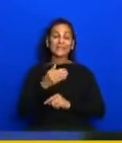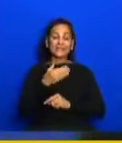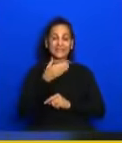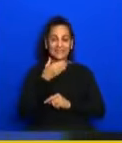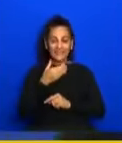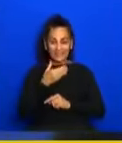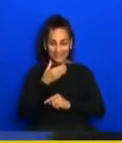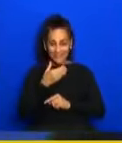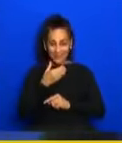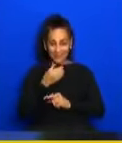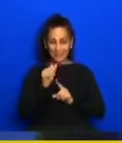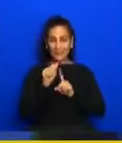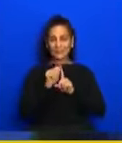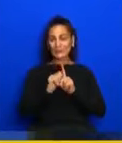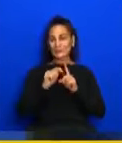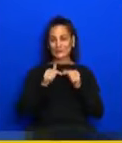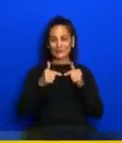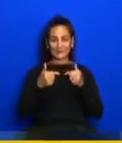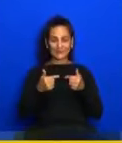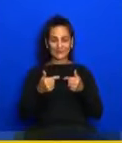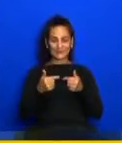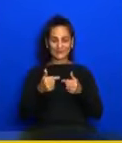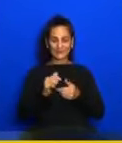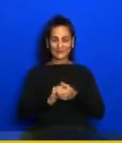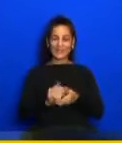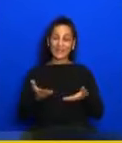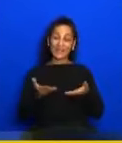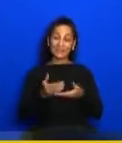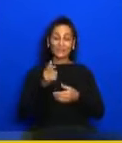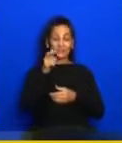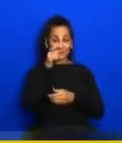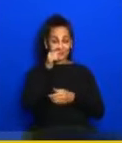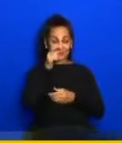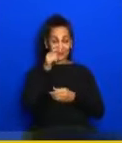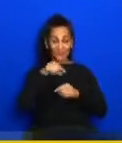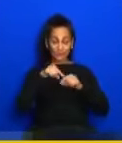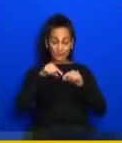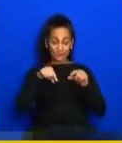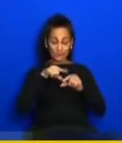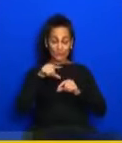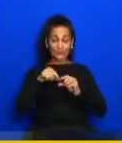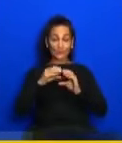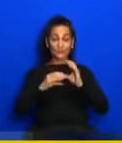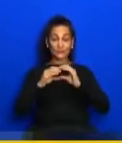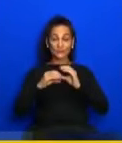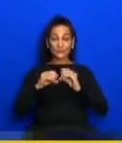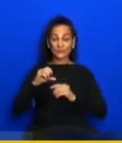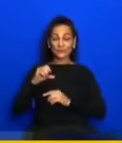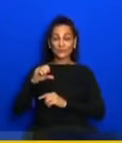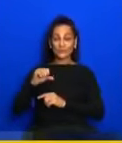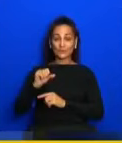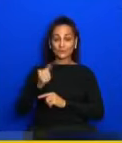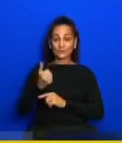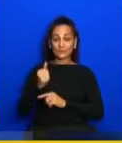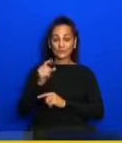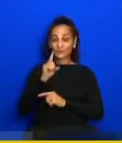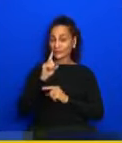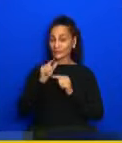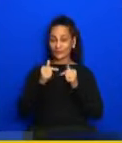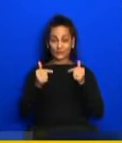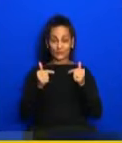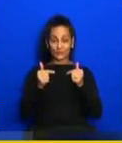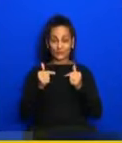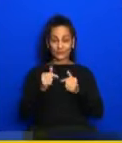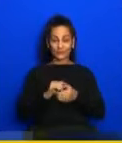dezembro. Dezembro é o mês da sorte. Agora vamos conferir as dezenas sorteadas no concurso 911 do dia de